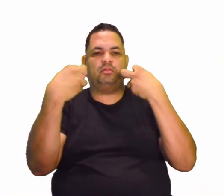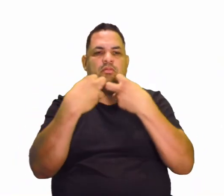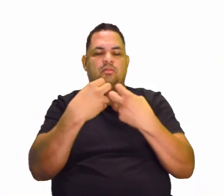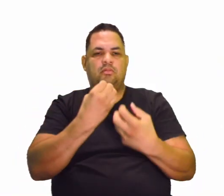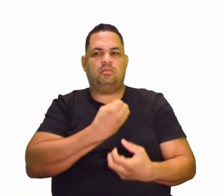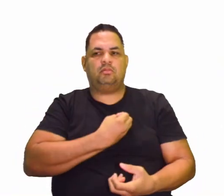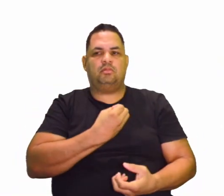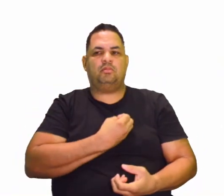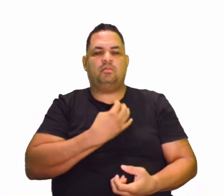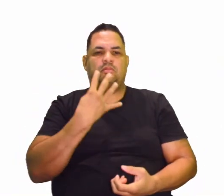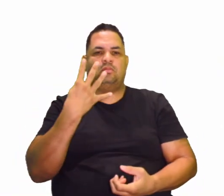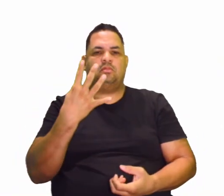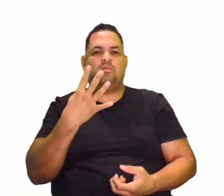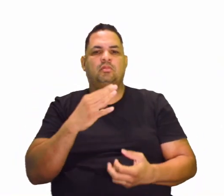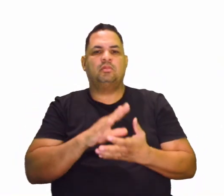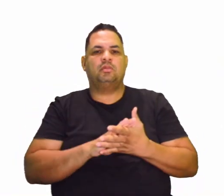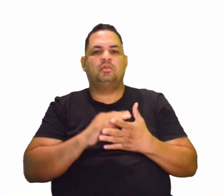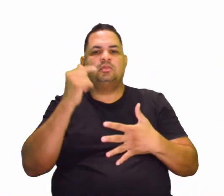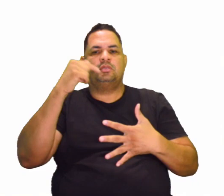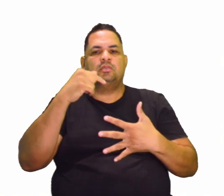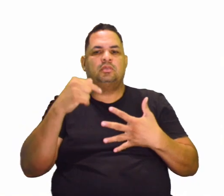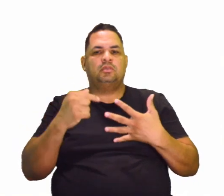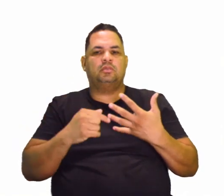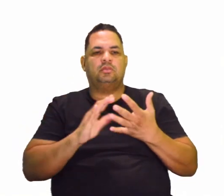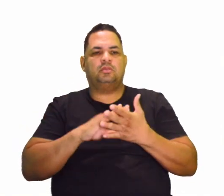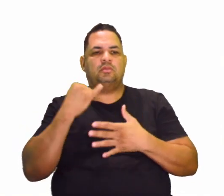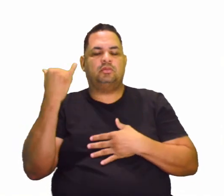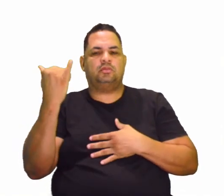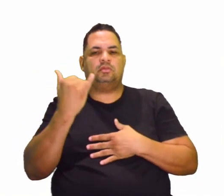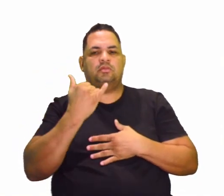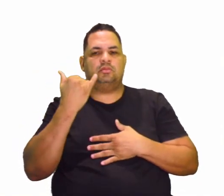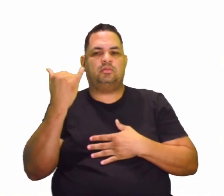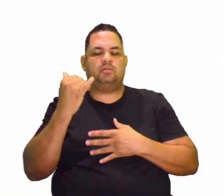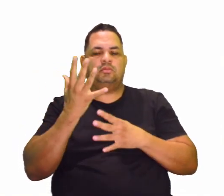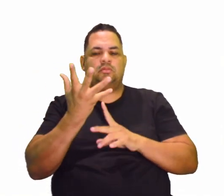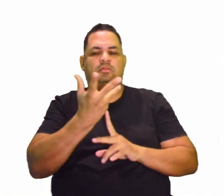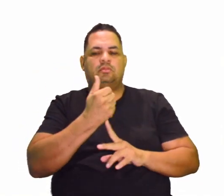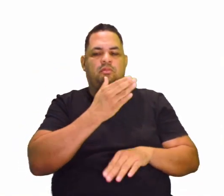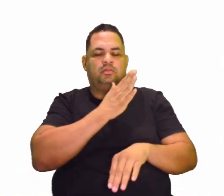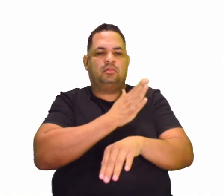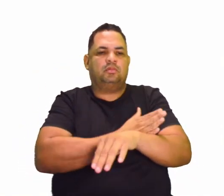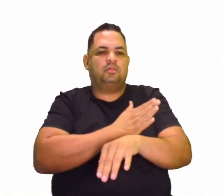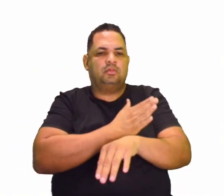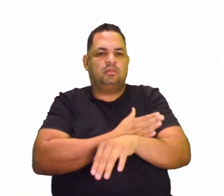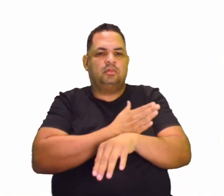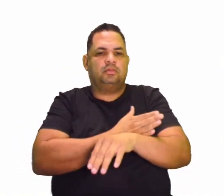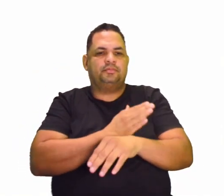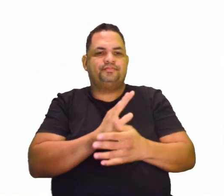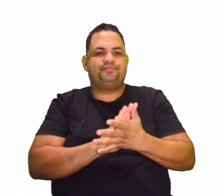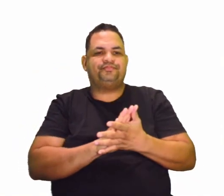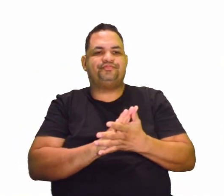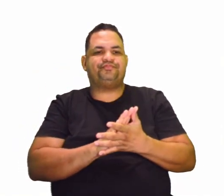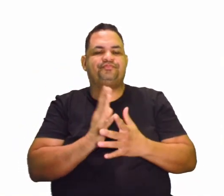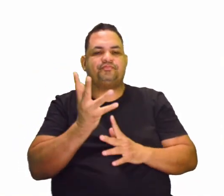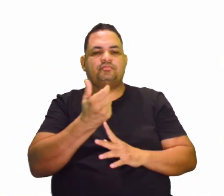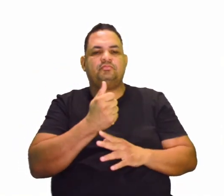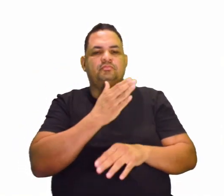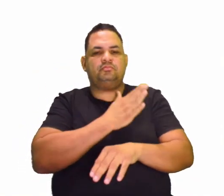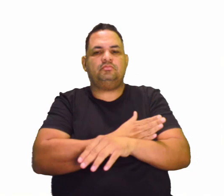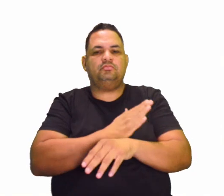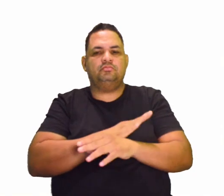4. São elementos importantes da arte medieval. A arte na Idade Média foi